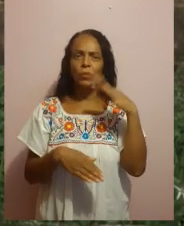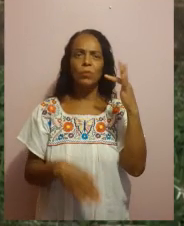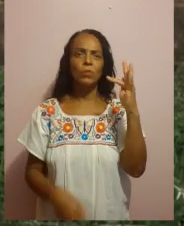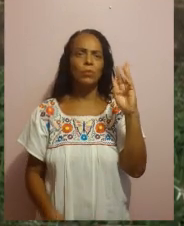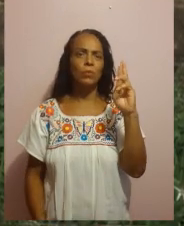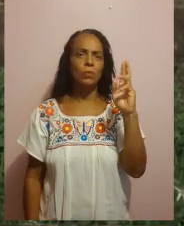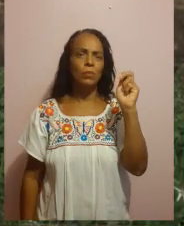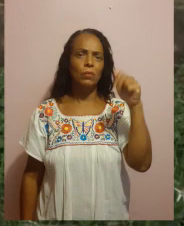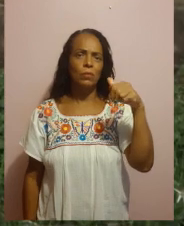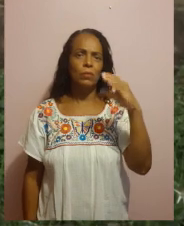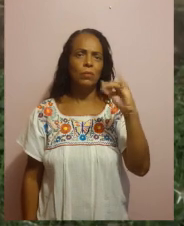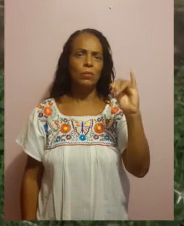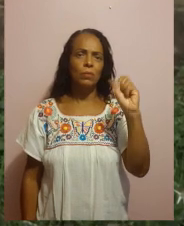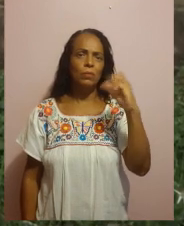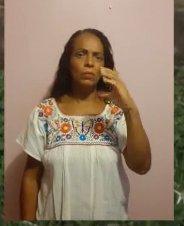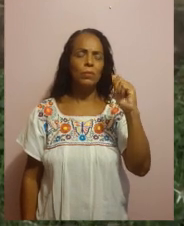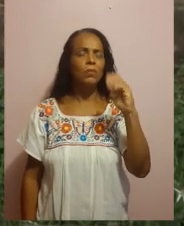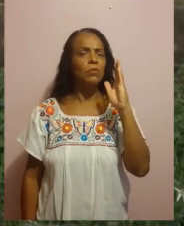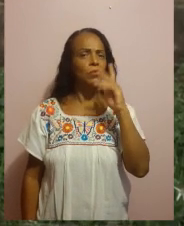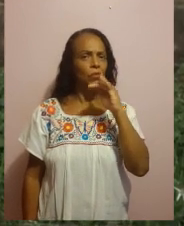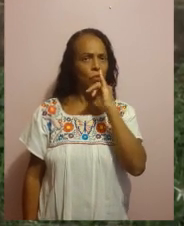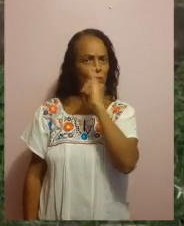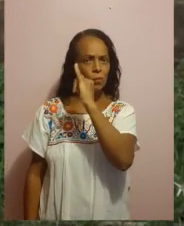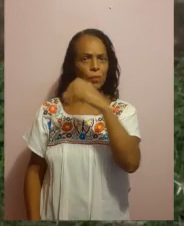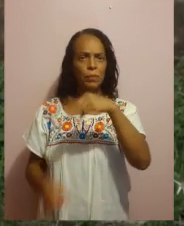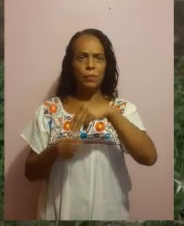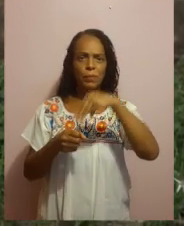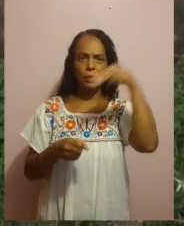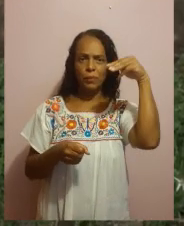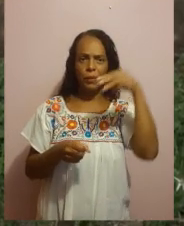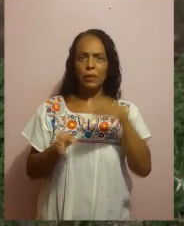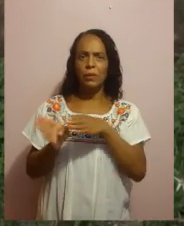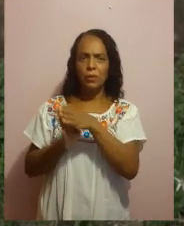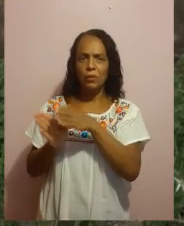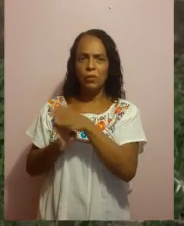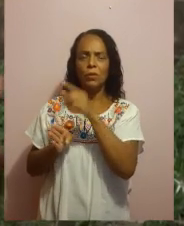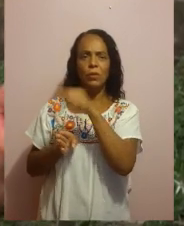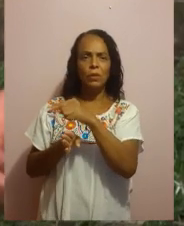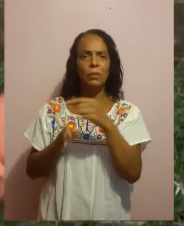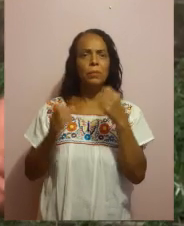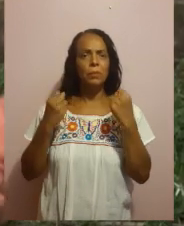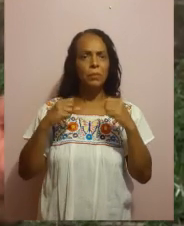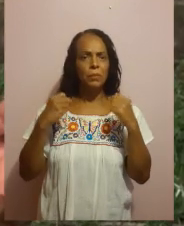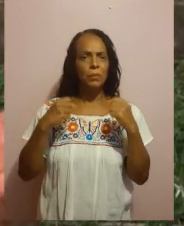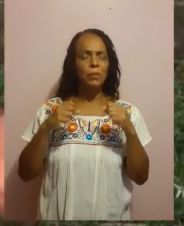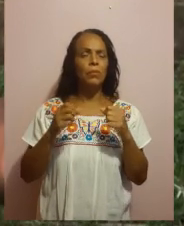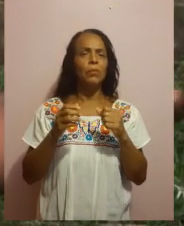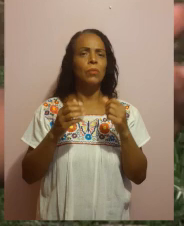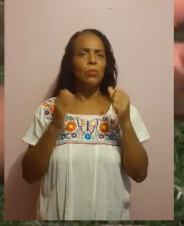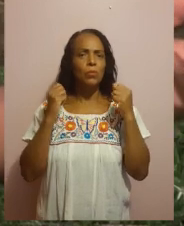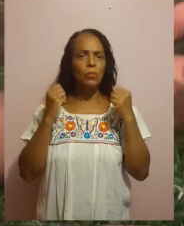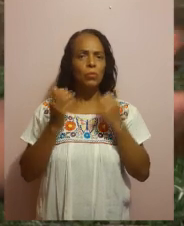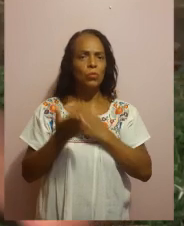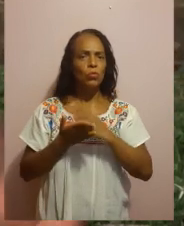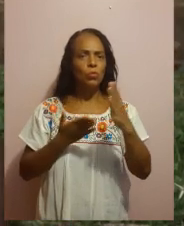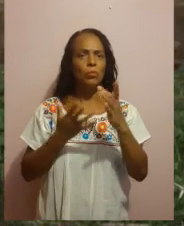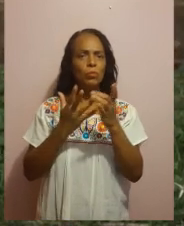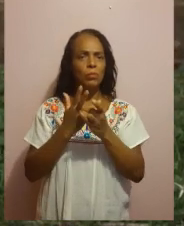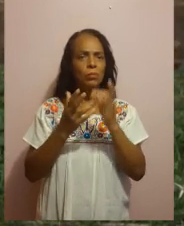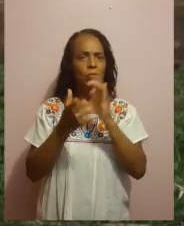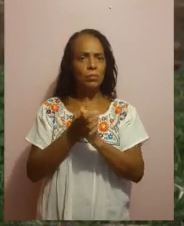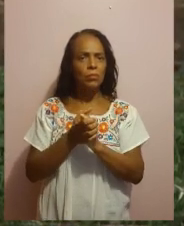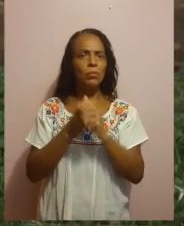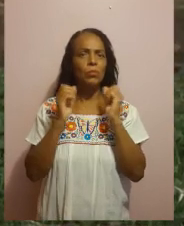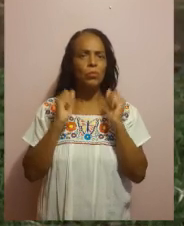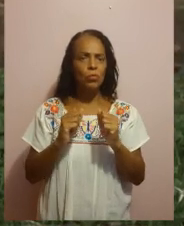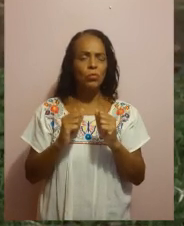que ela poderia dar continuidade, porque ela já estava cuidando muito bem deles